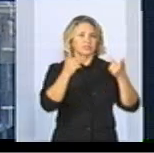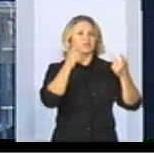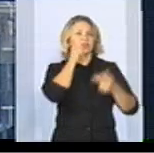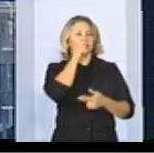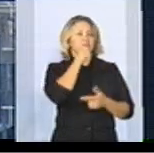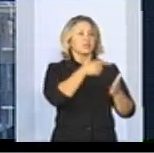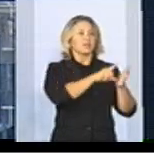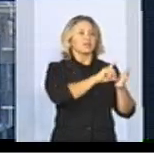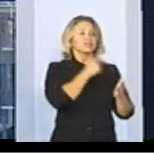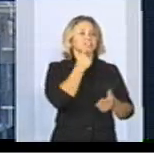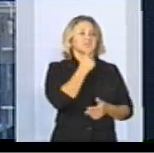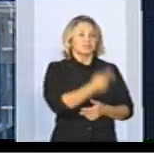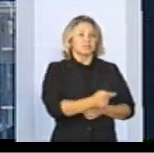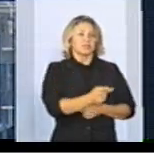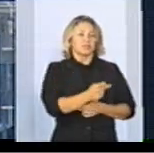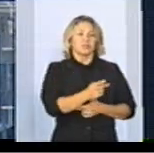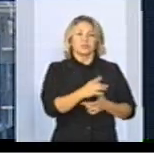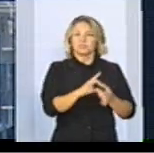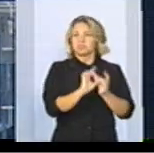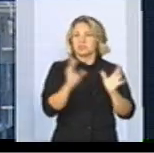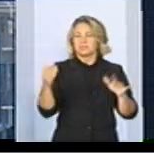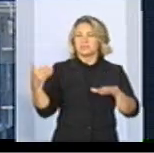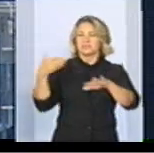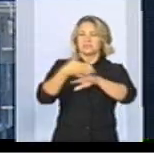colocou, a entrada